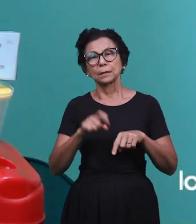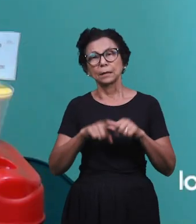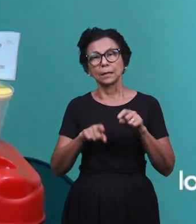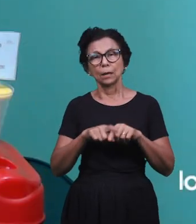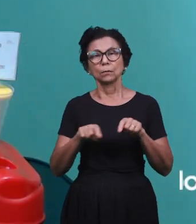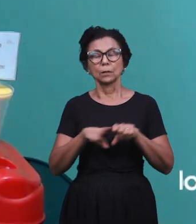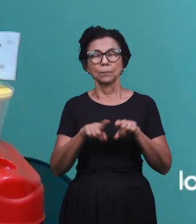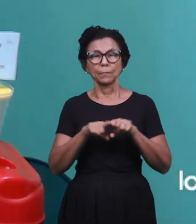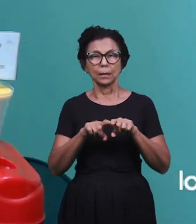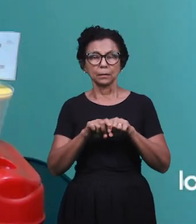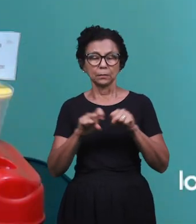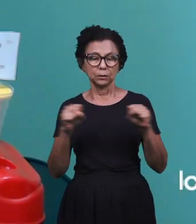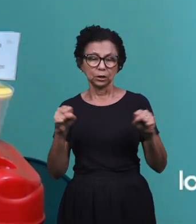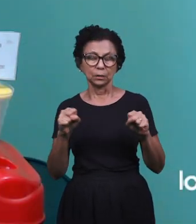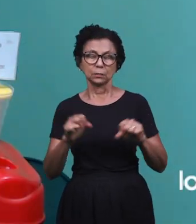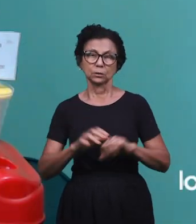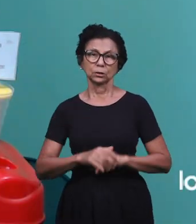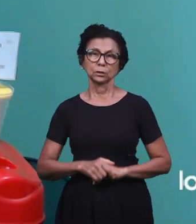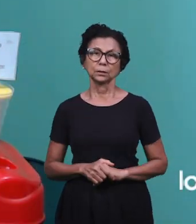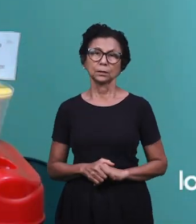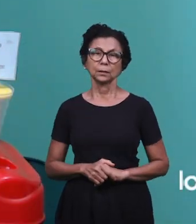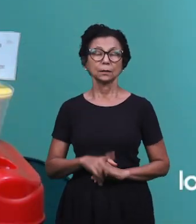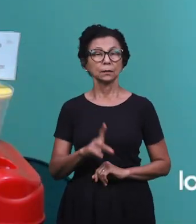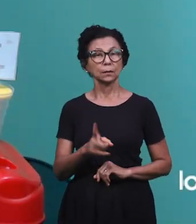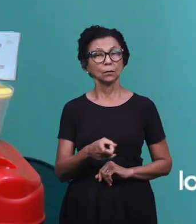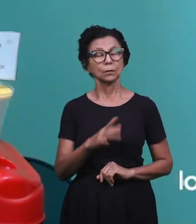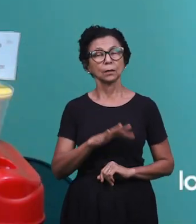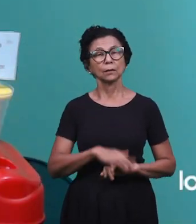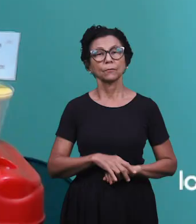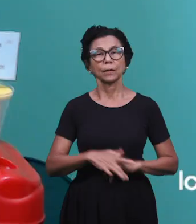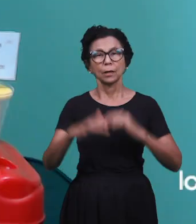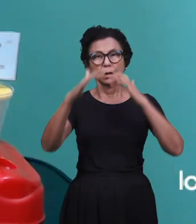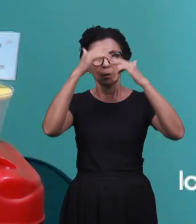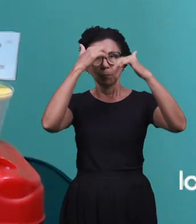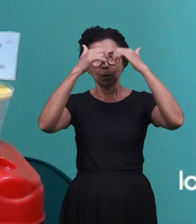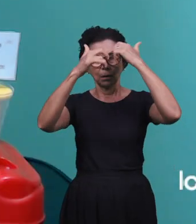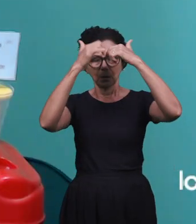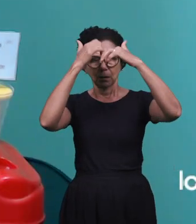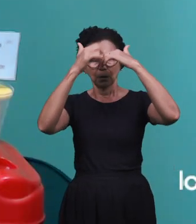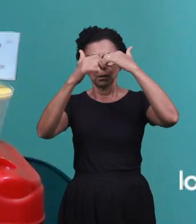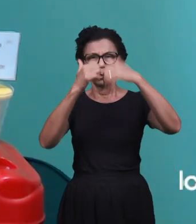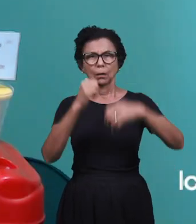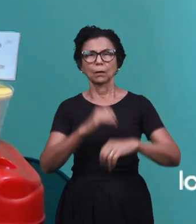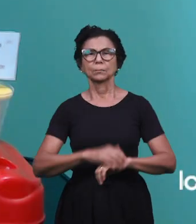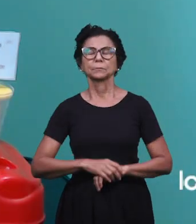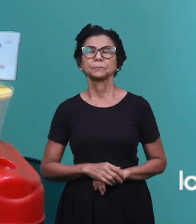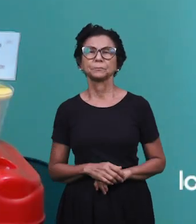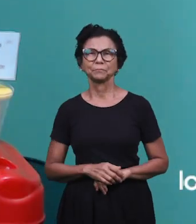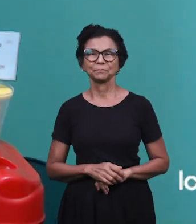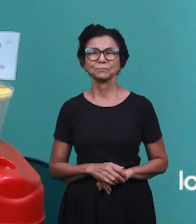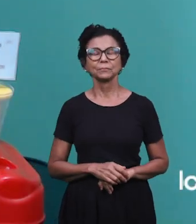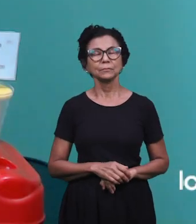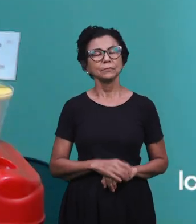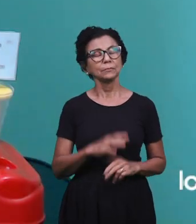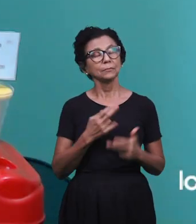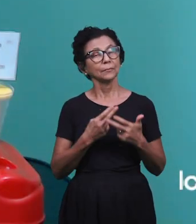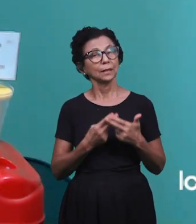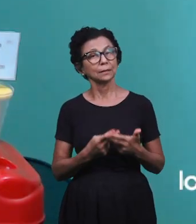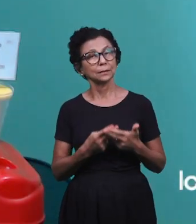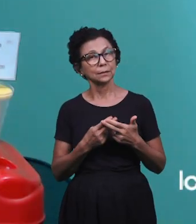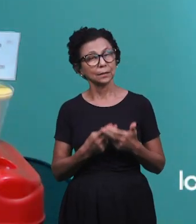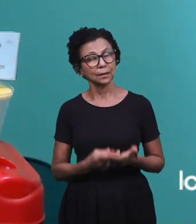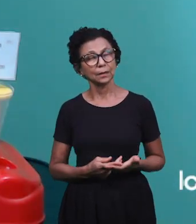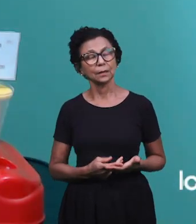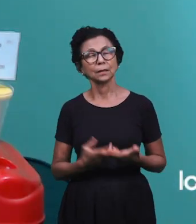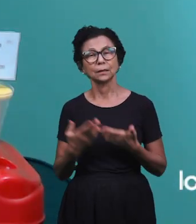abrir, retirar, ela precisa de uma coordenação, inclusive motora, para isso, né? Então, tenha paciência, deixe que